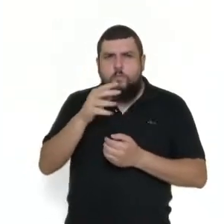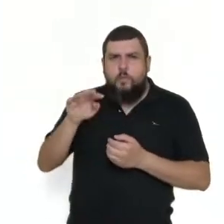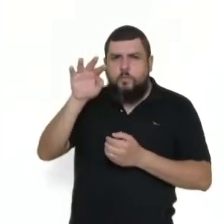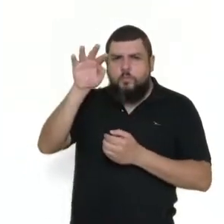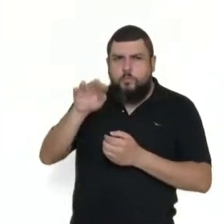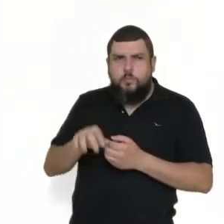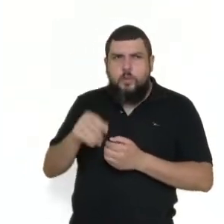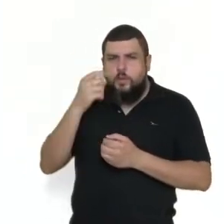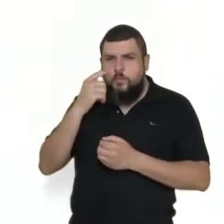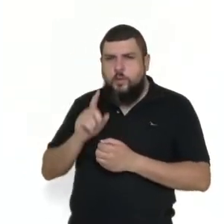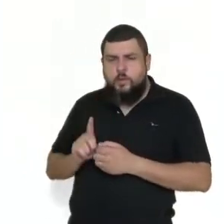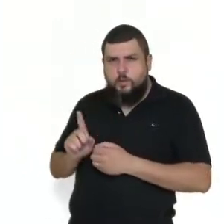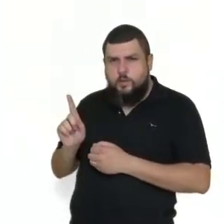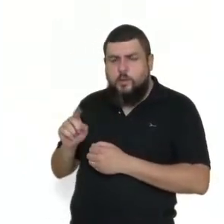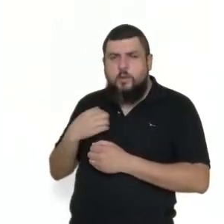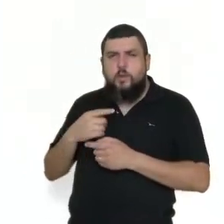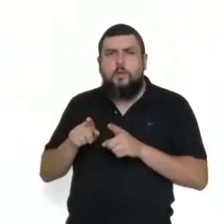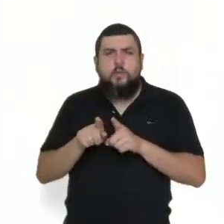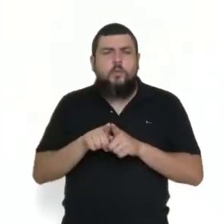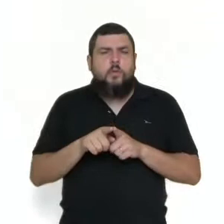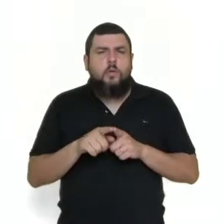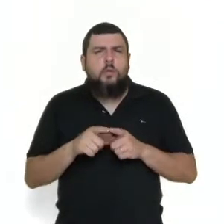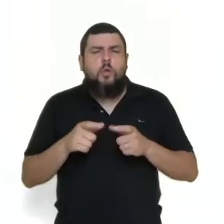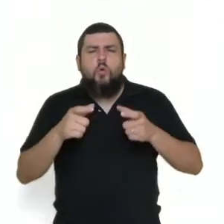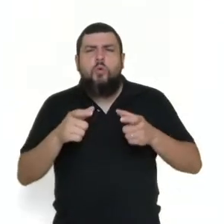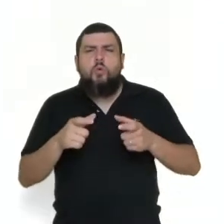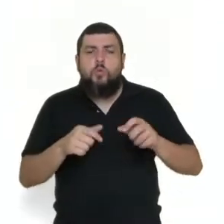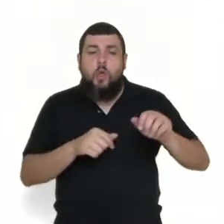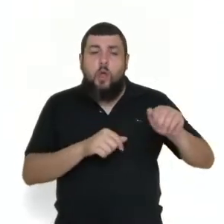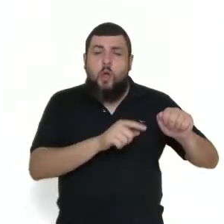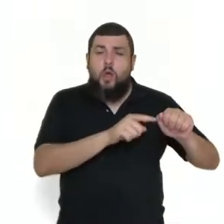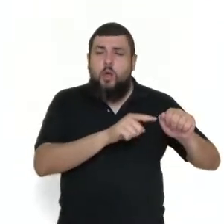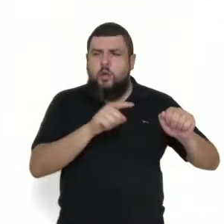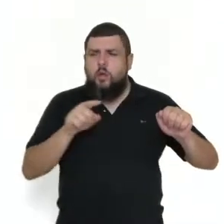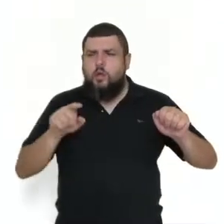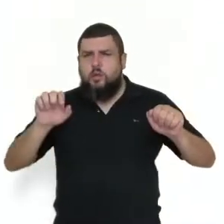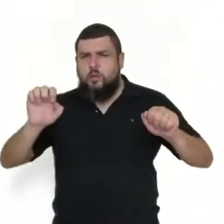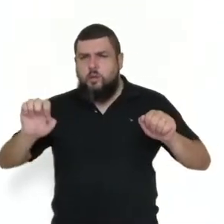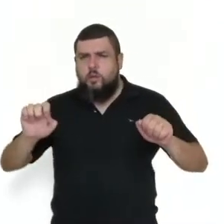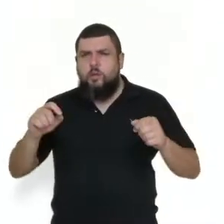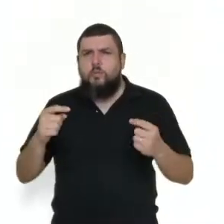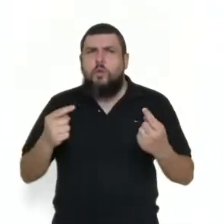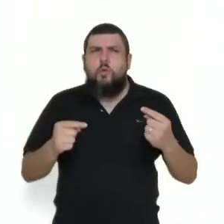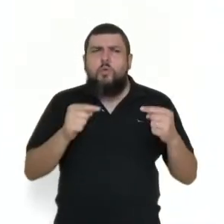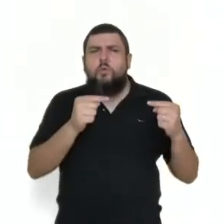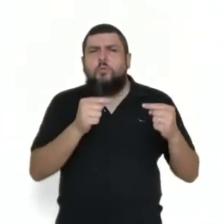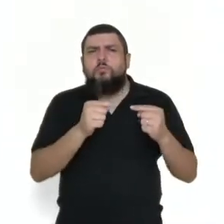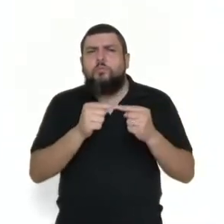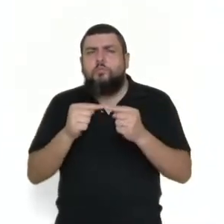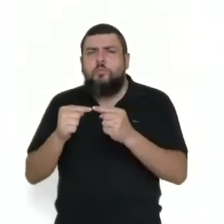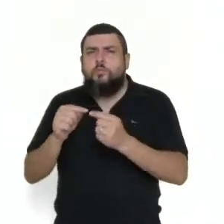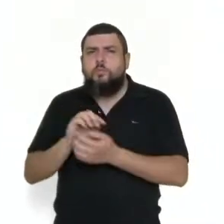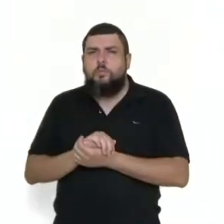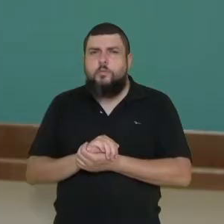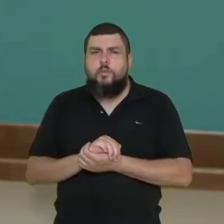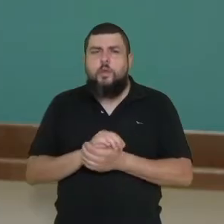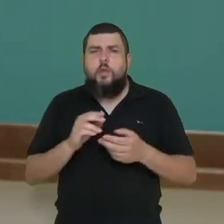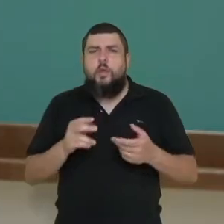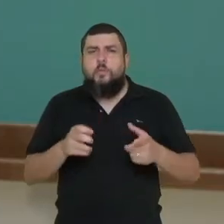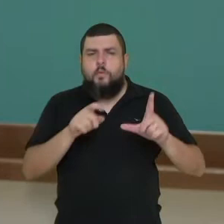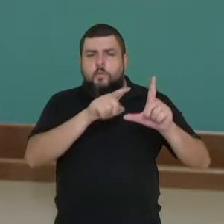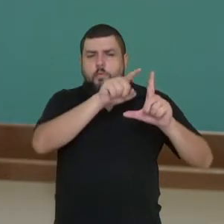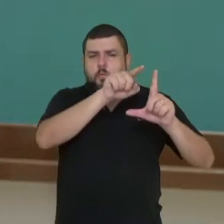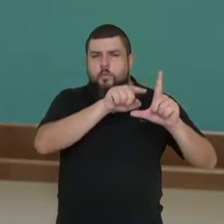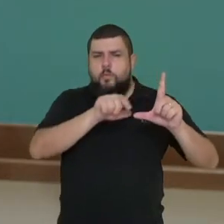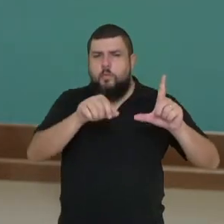gráfico situam os diferentes pontos de A até I, né? Identificando o bioma correspondente a cada um. Aqui temos o gráfico com os números de